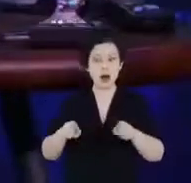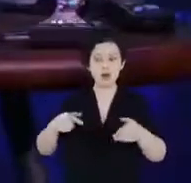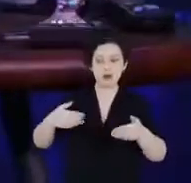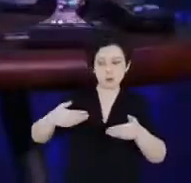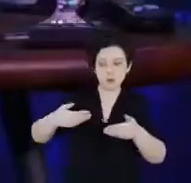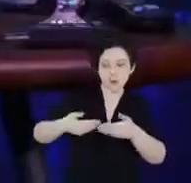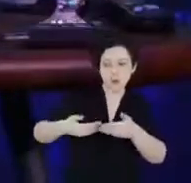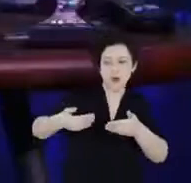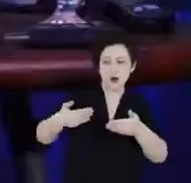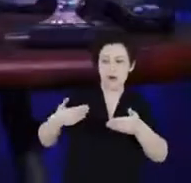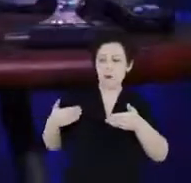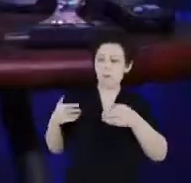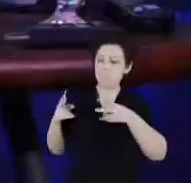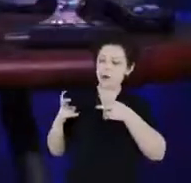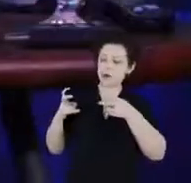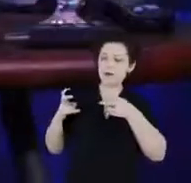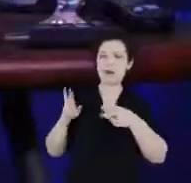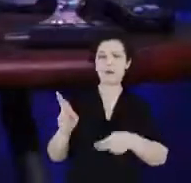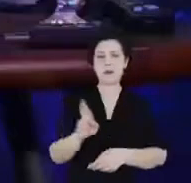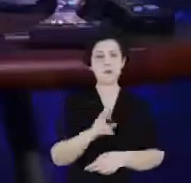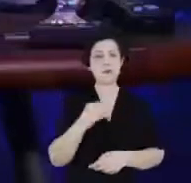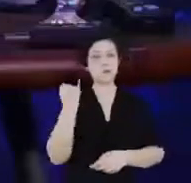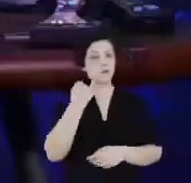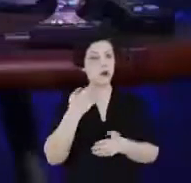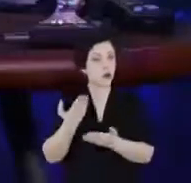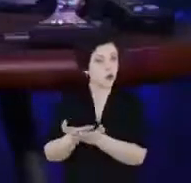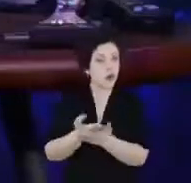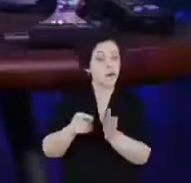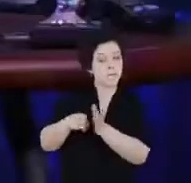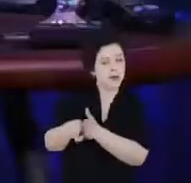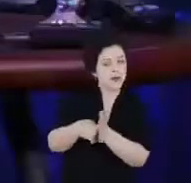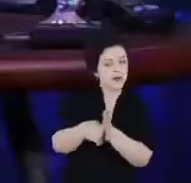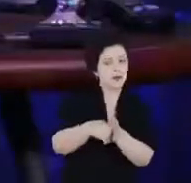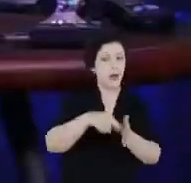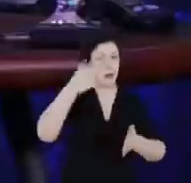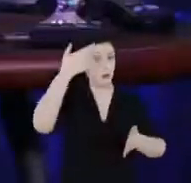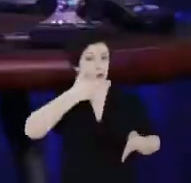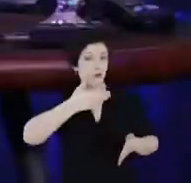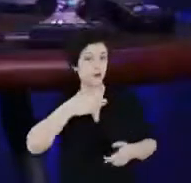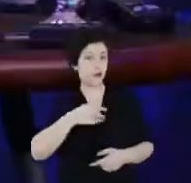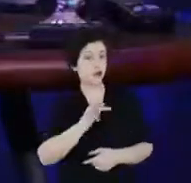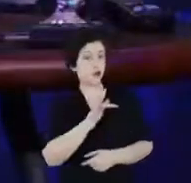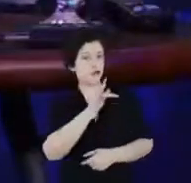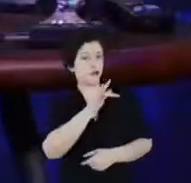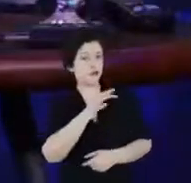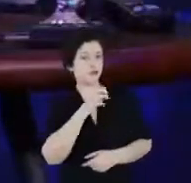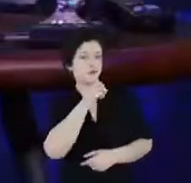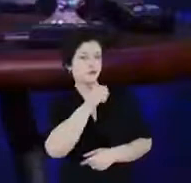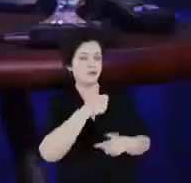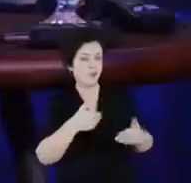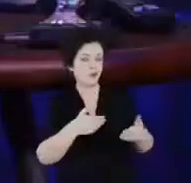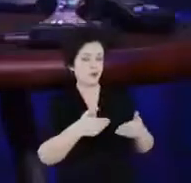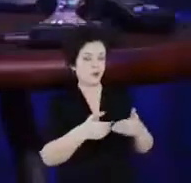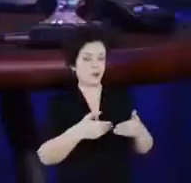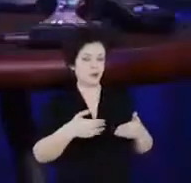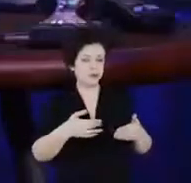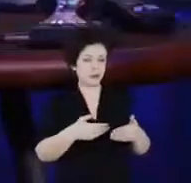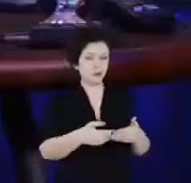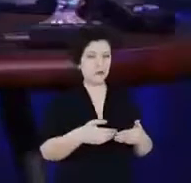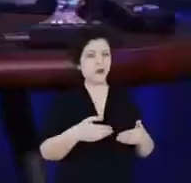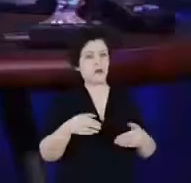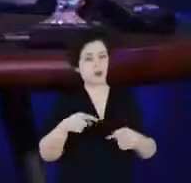resultados importantes de estudos mostrando que, num futuro muito próximo, essas usinas se tornam